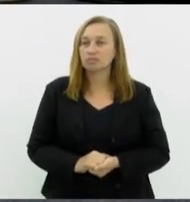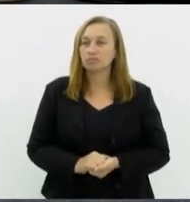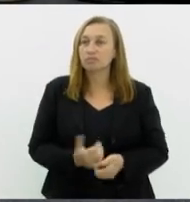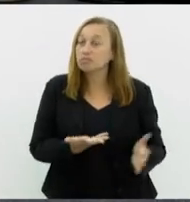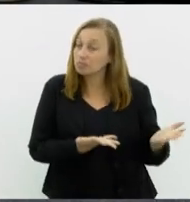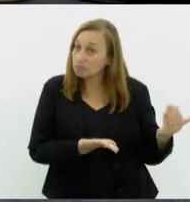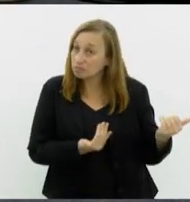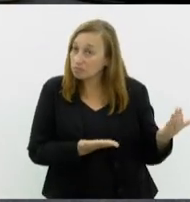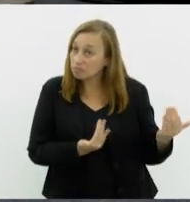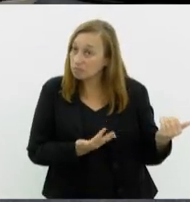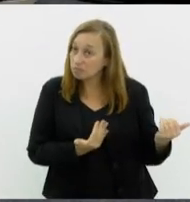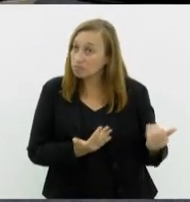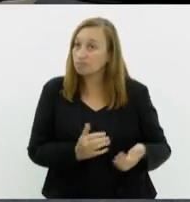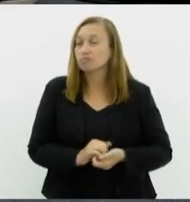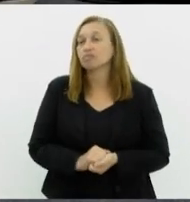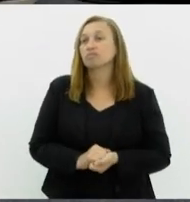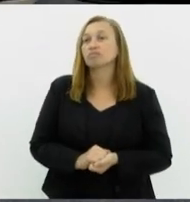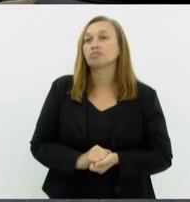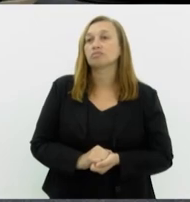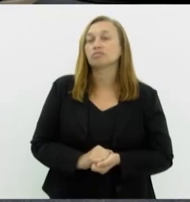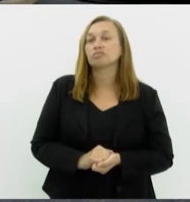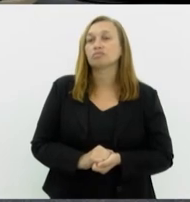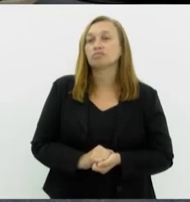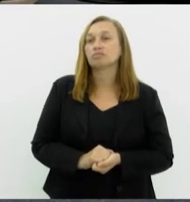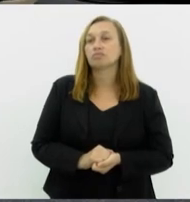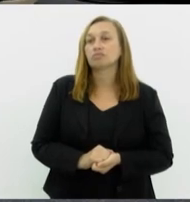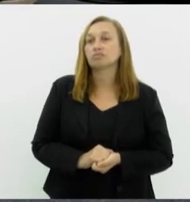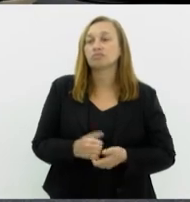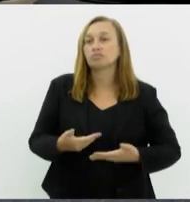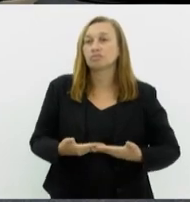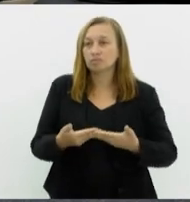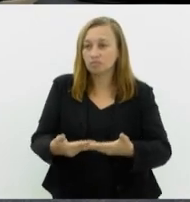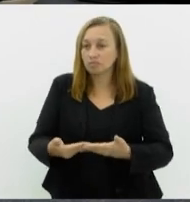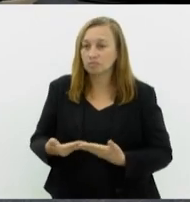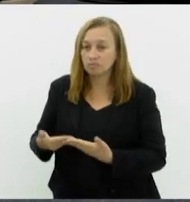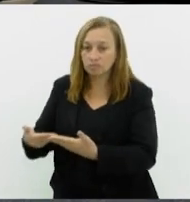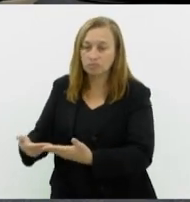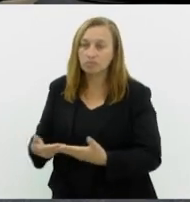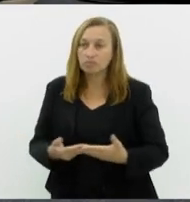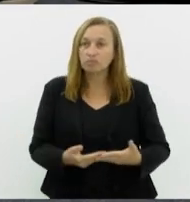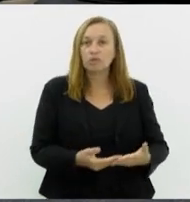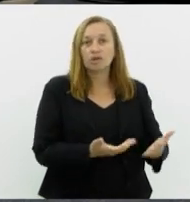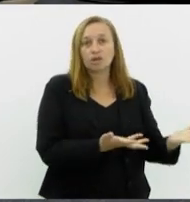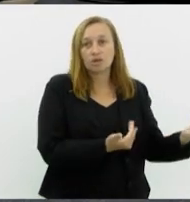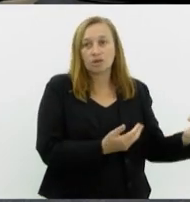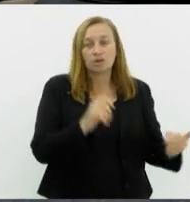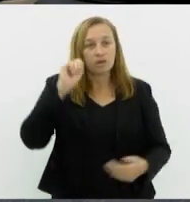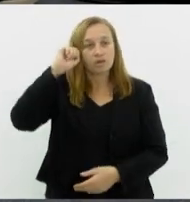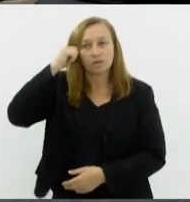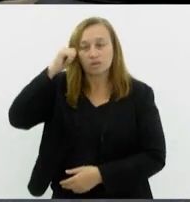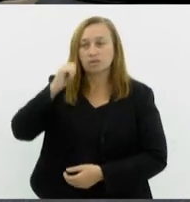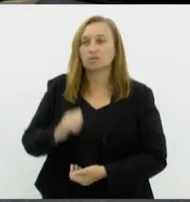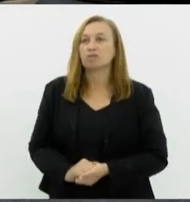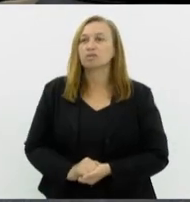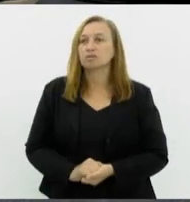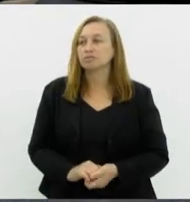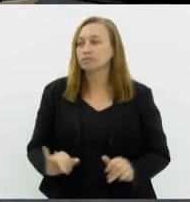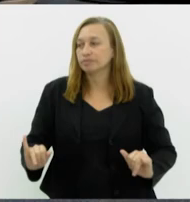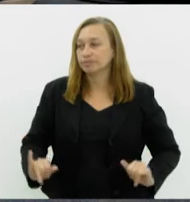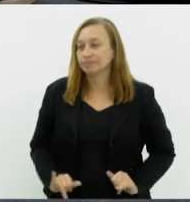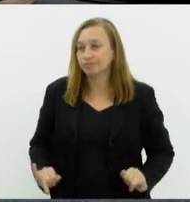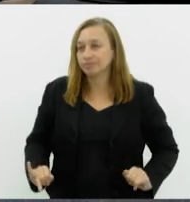jovens, geralmente na sua maioria, os entregadores e entregadoras são jovens negros que